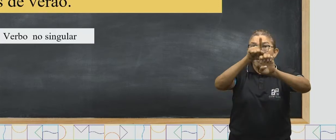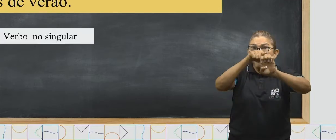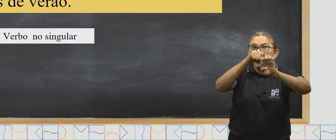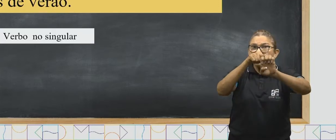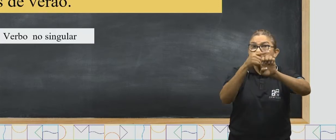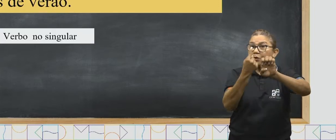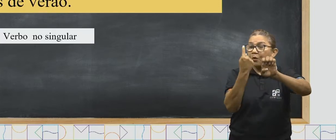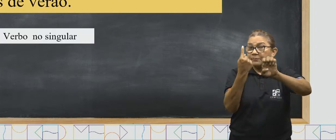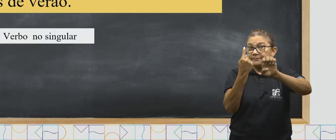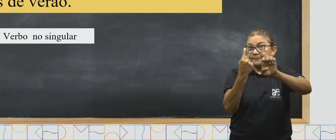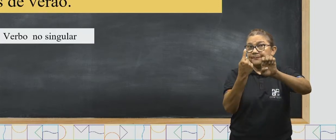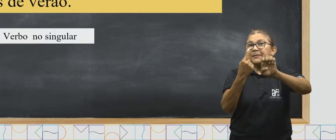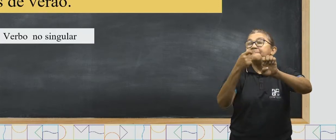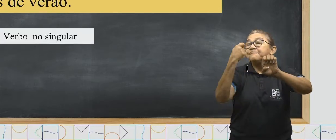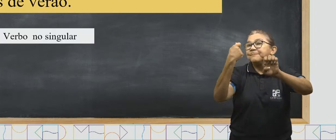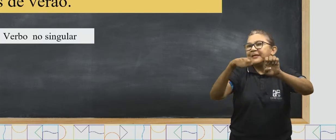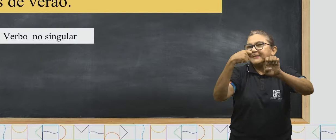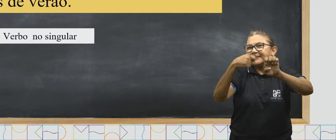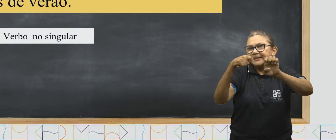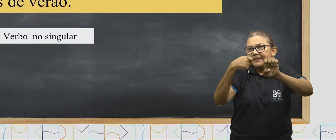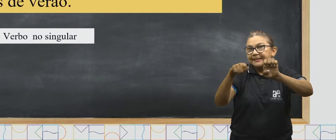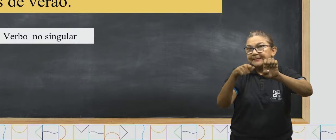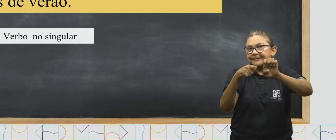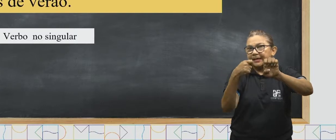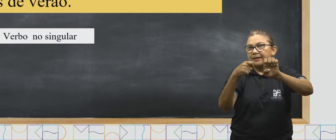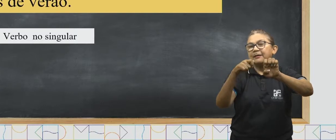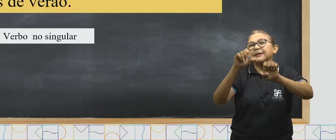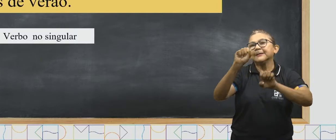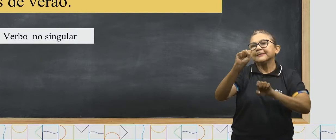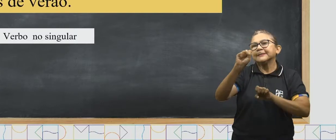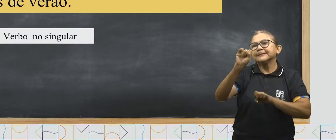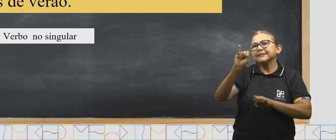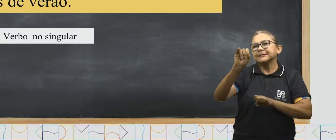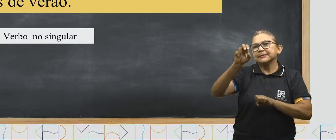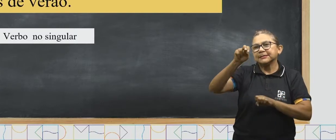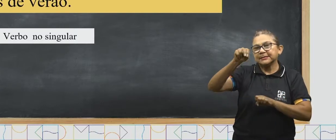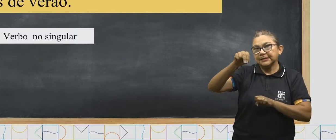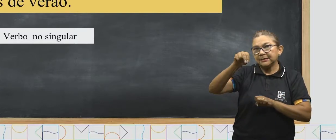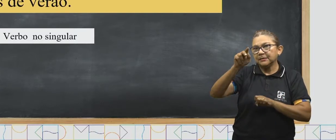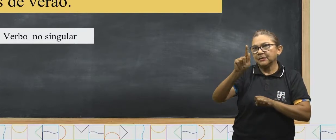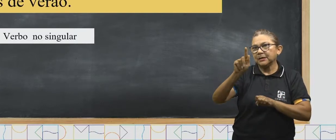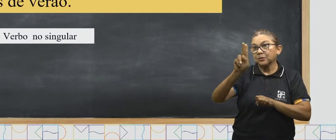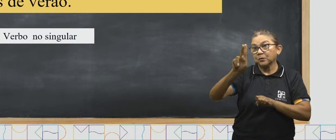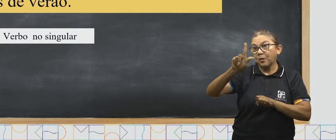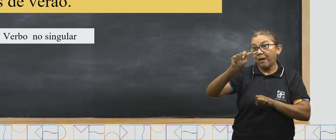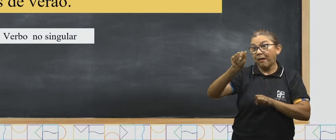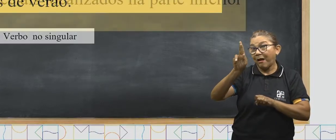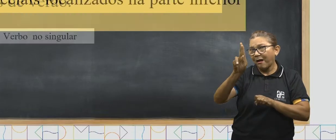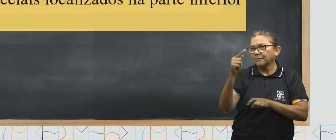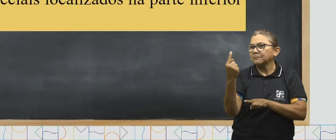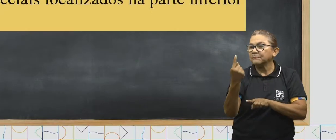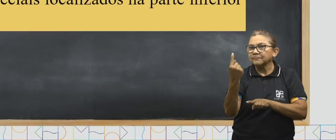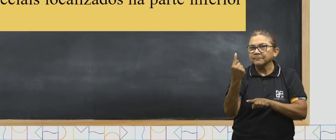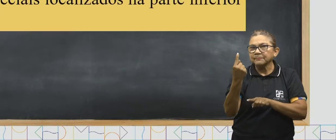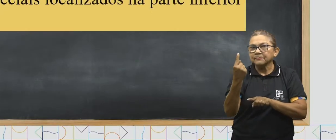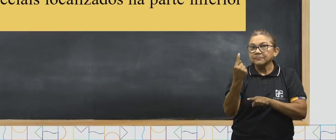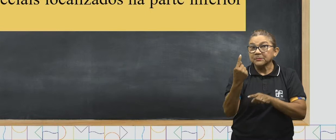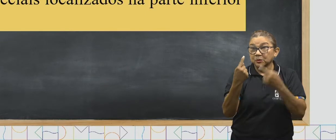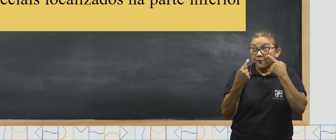é, precisa ficar no singular. Veja agora um outro exemplo.